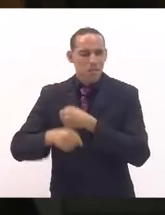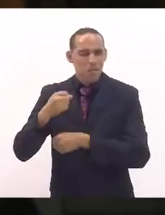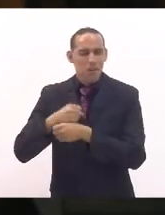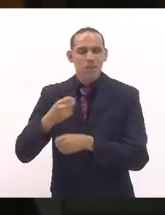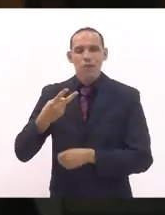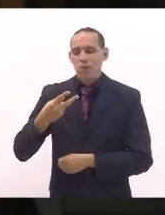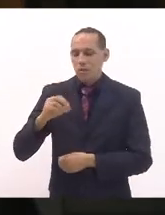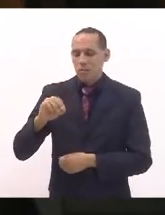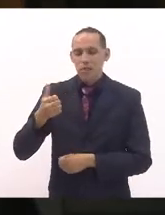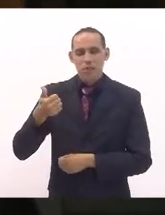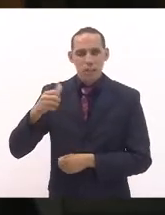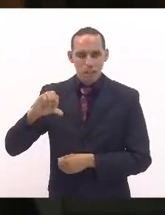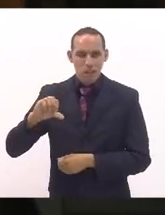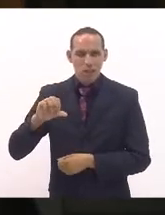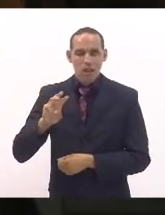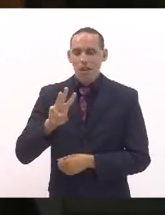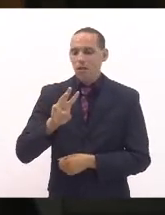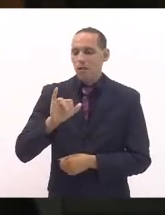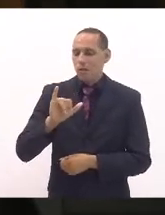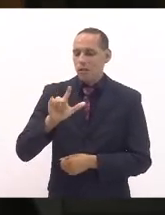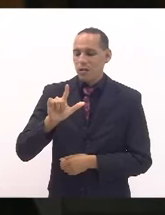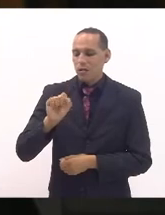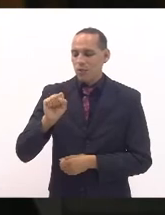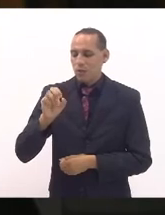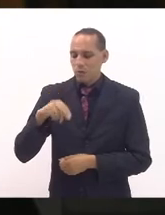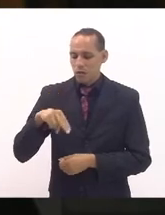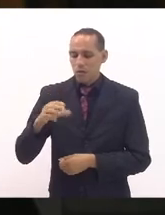2019, Wilson Witzel,